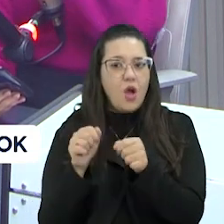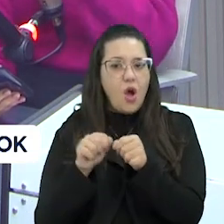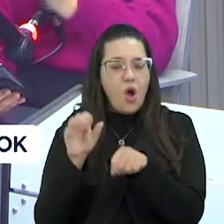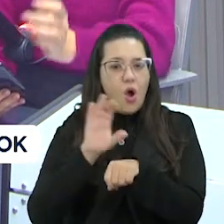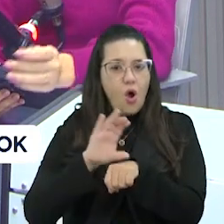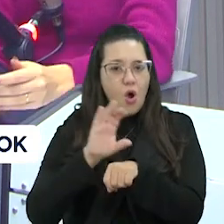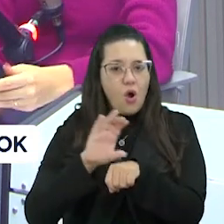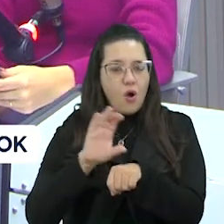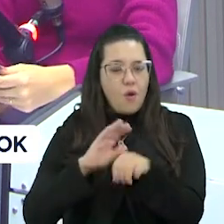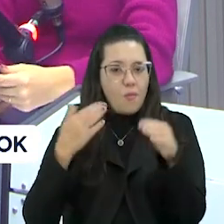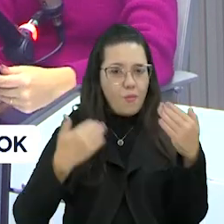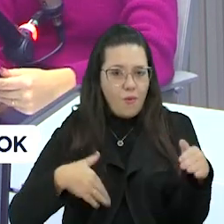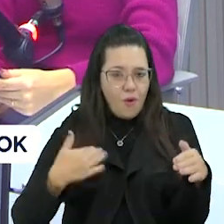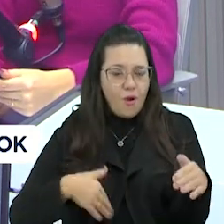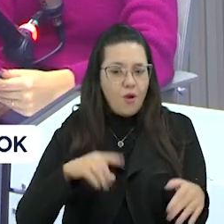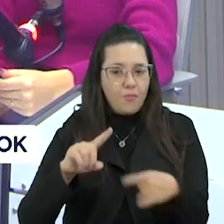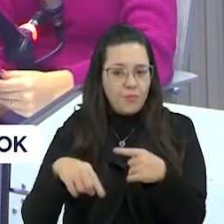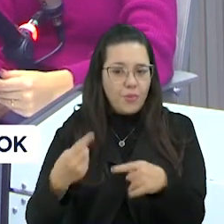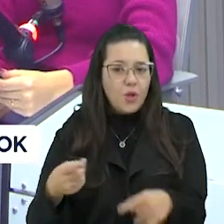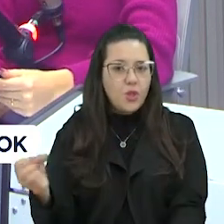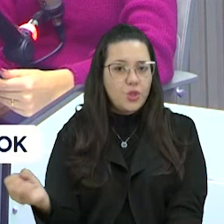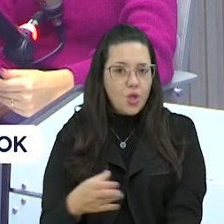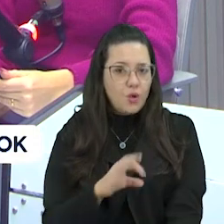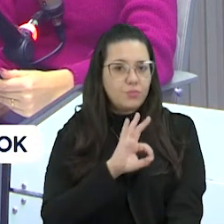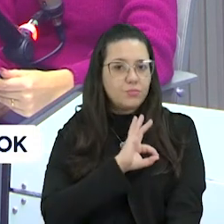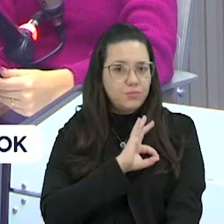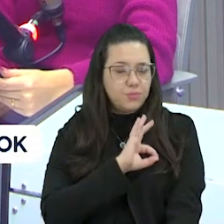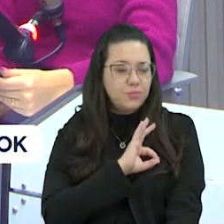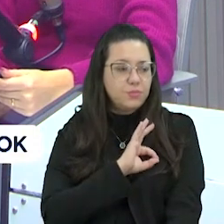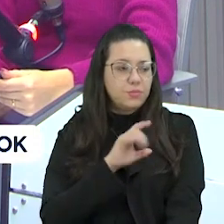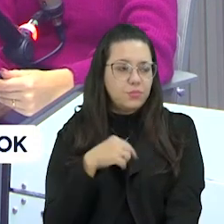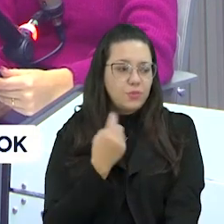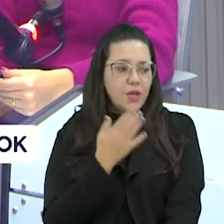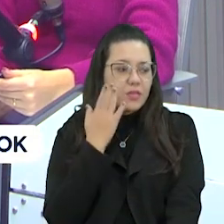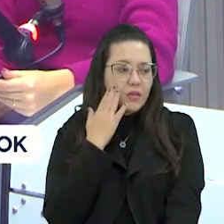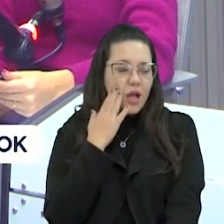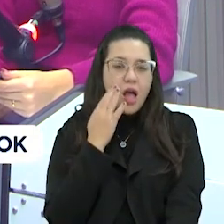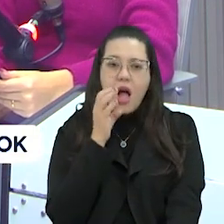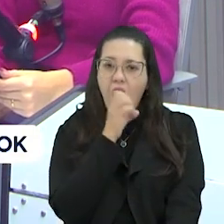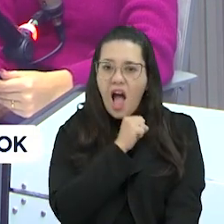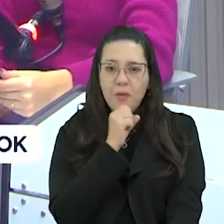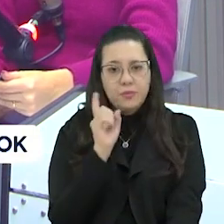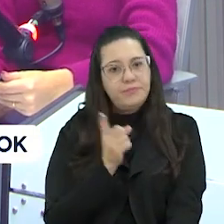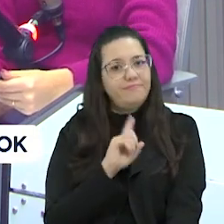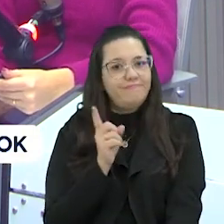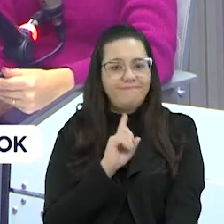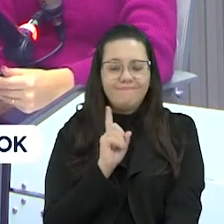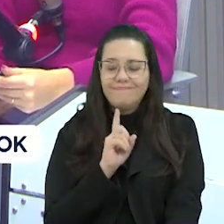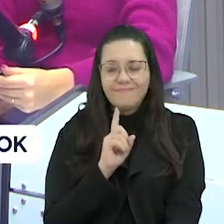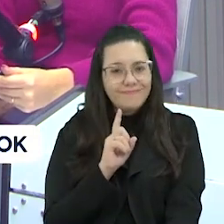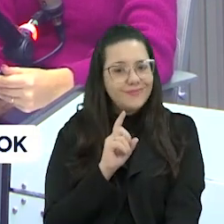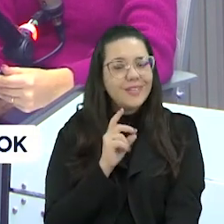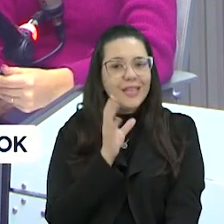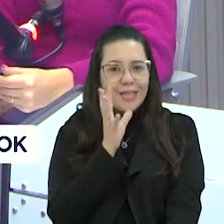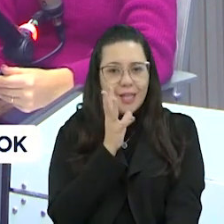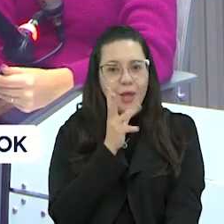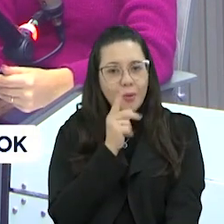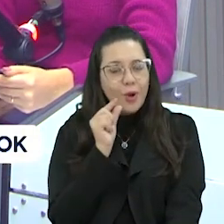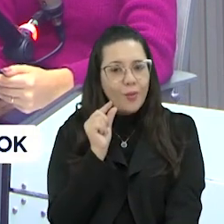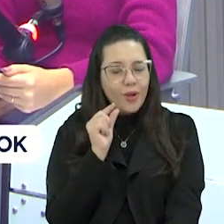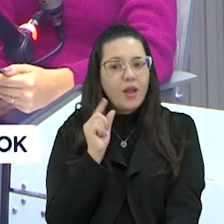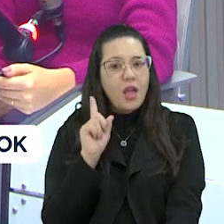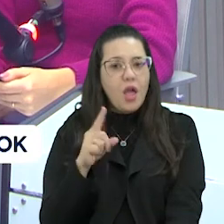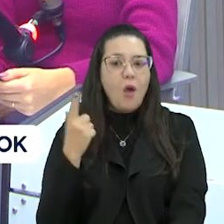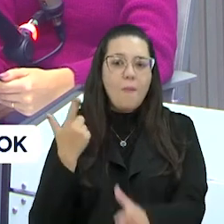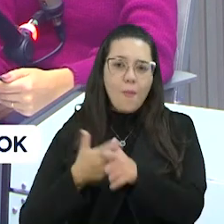agora para novos policiais, né? Então a gente sabe que isso não é rápido, né? Não é da noite para o dia. É um problema que